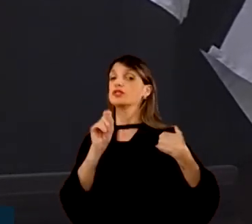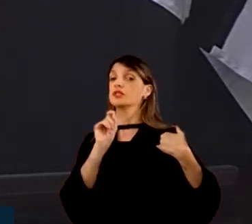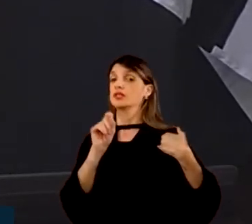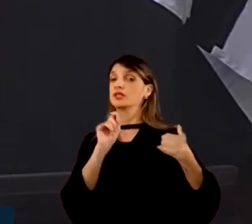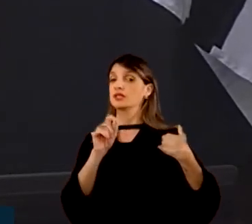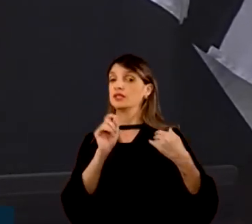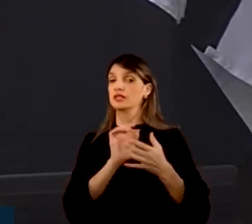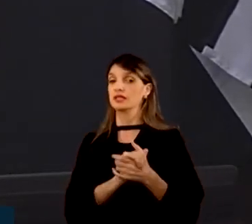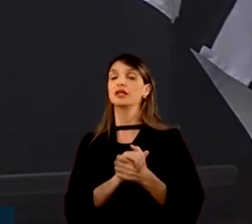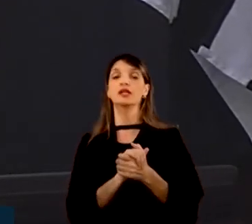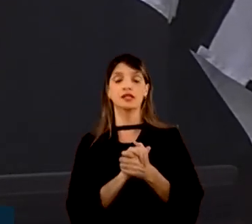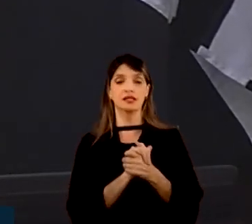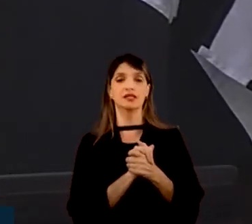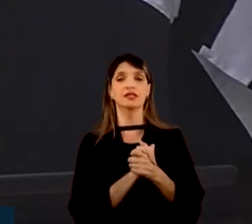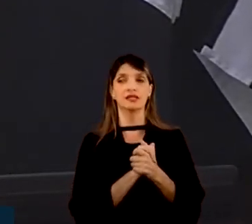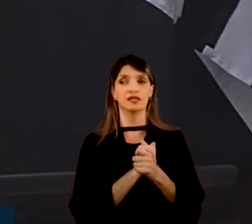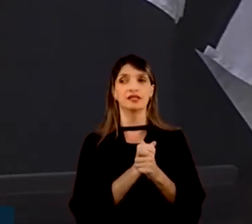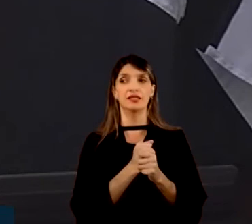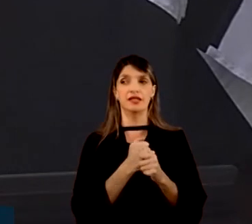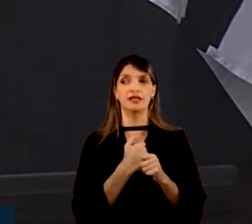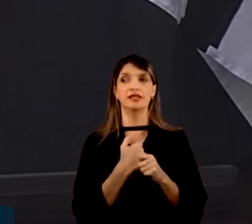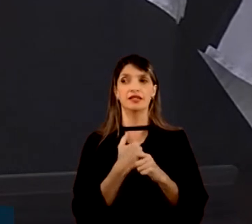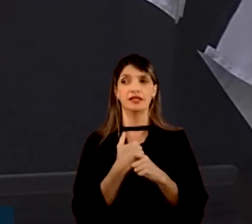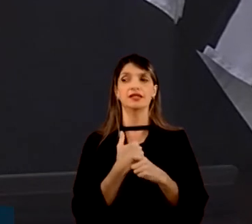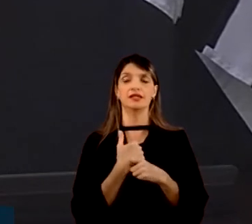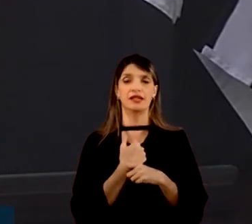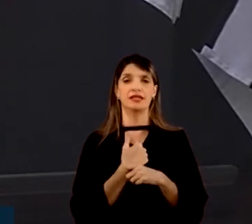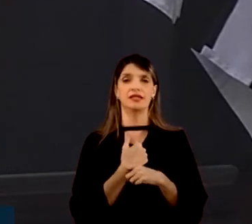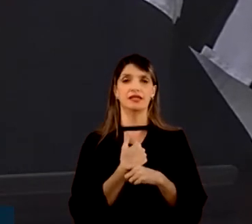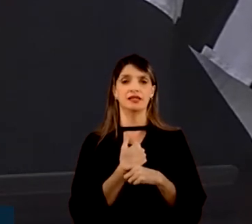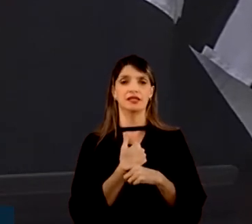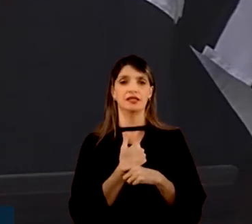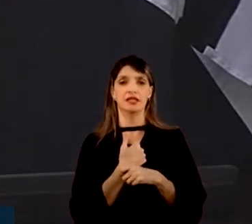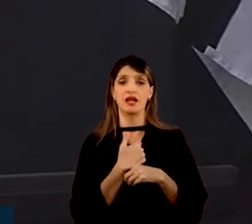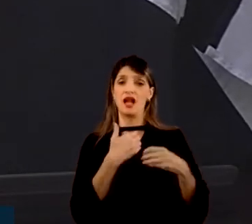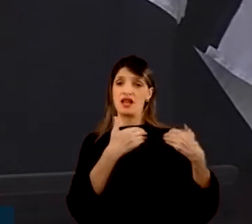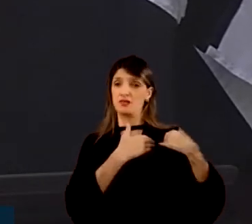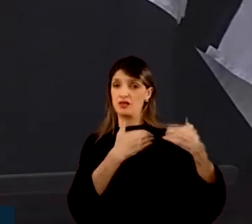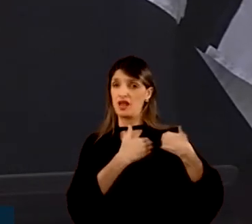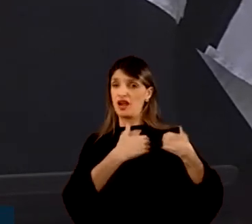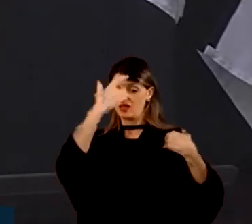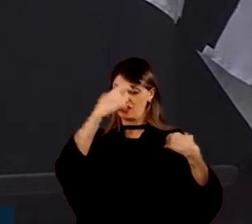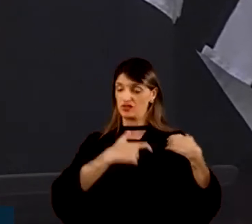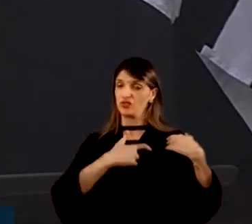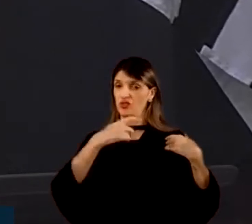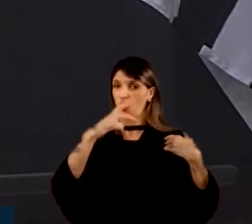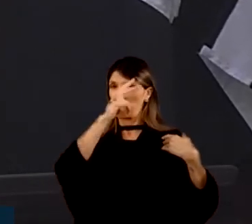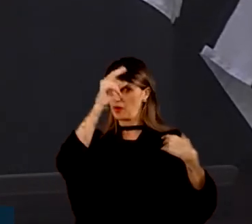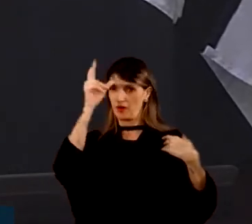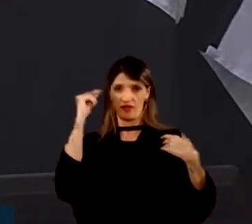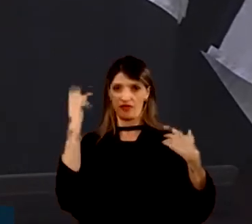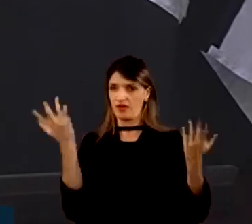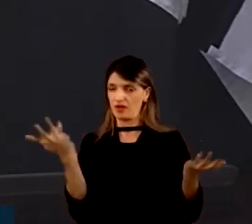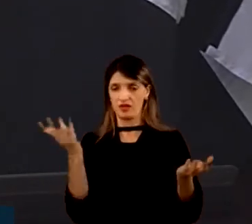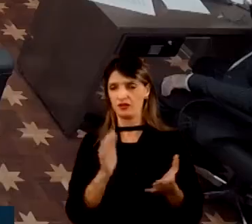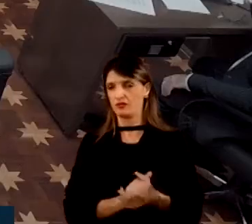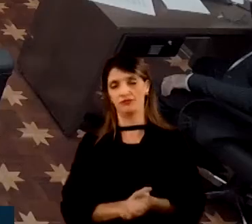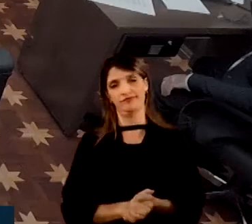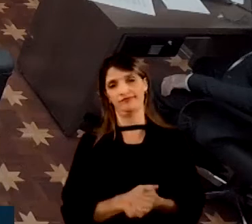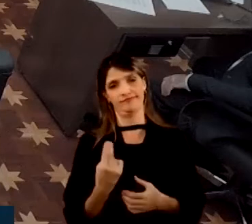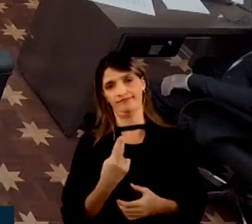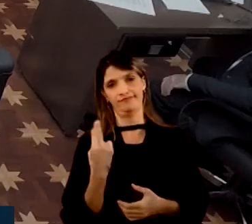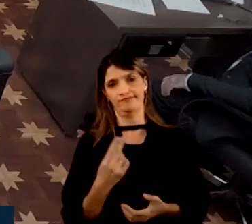seja pelas mortes, vai recair nas costas do prefeito. Minhoca com a parte, vereadora Thelma. Vereador, eu